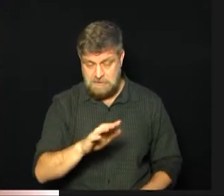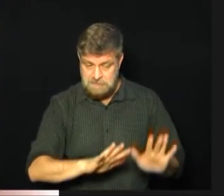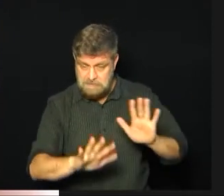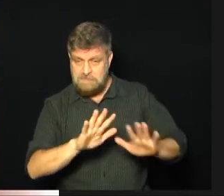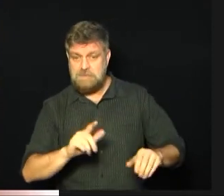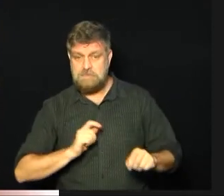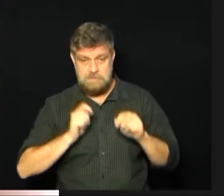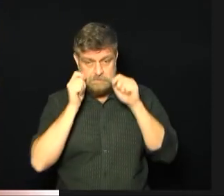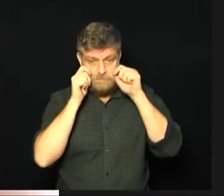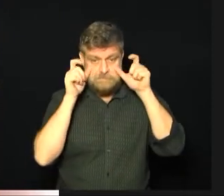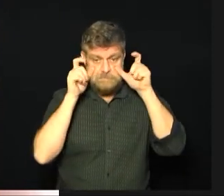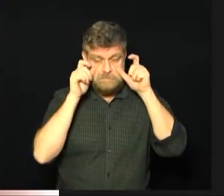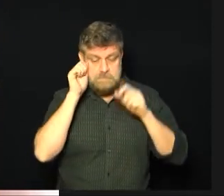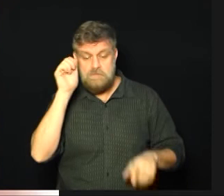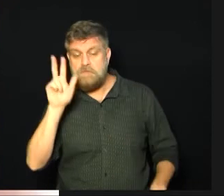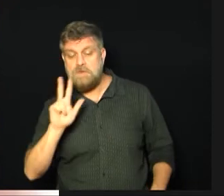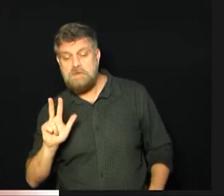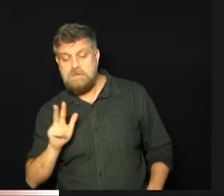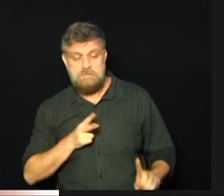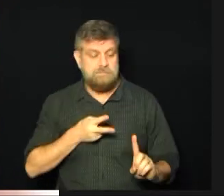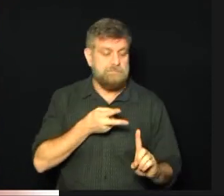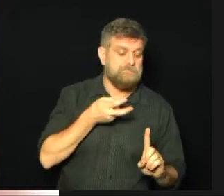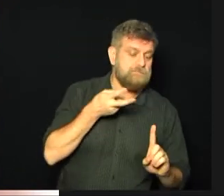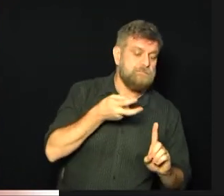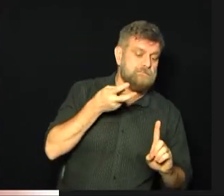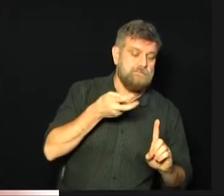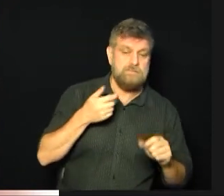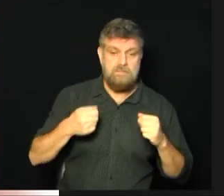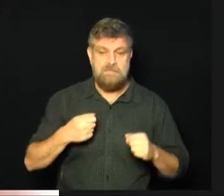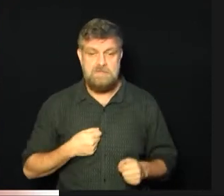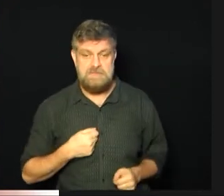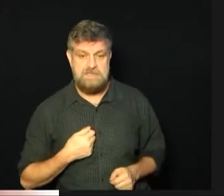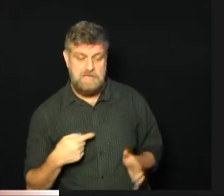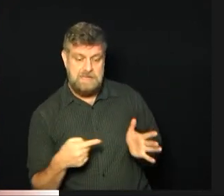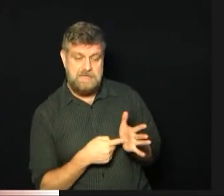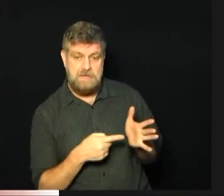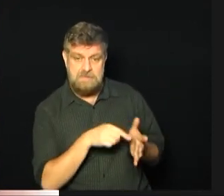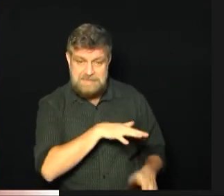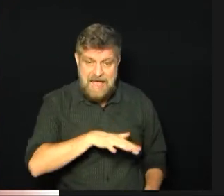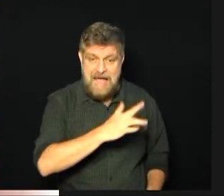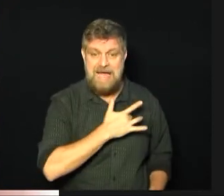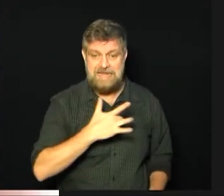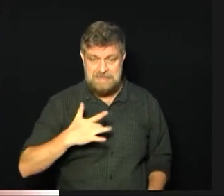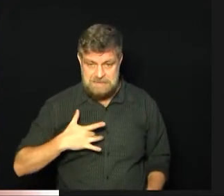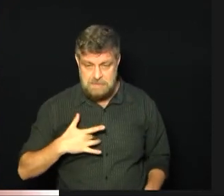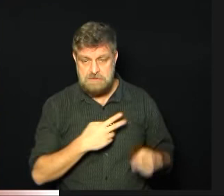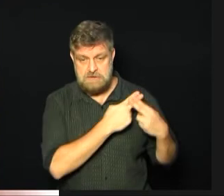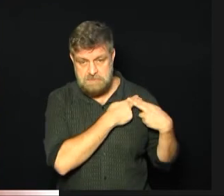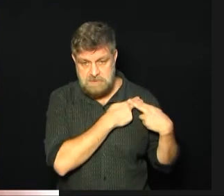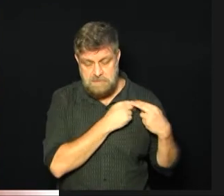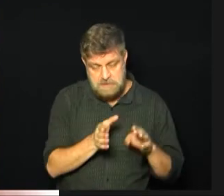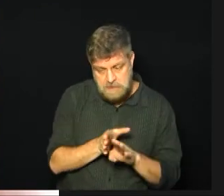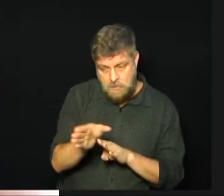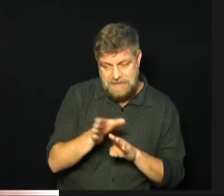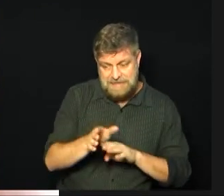ficarem atentas a isso porque elas precisam comunicar a vigilância em saúde para que sejam reorientadas